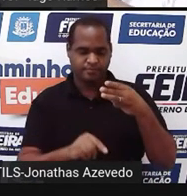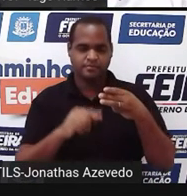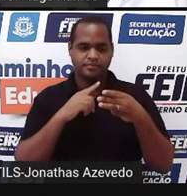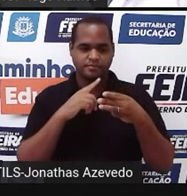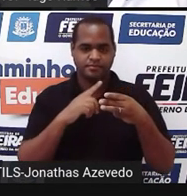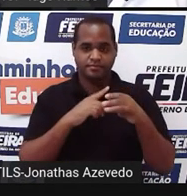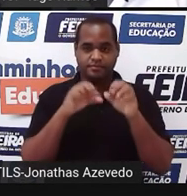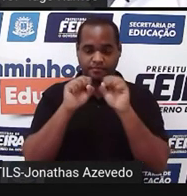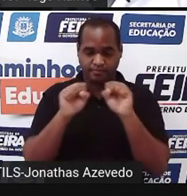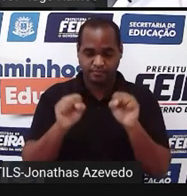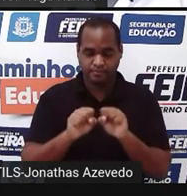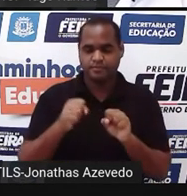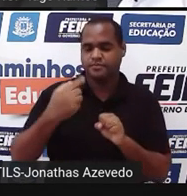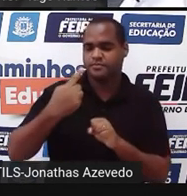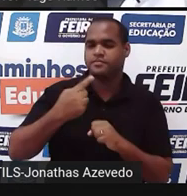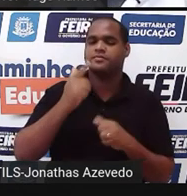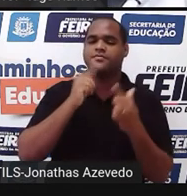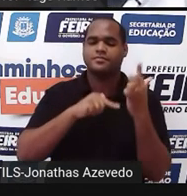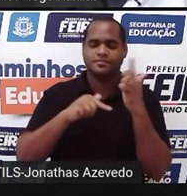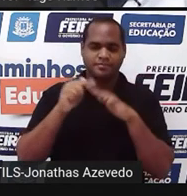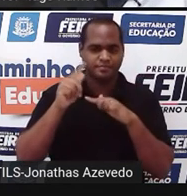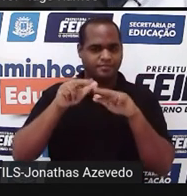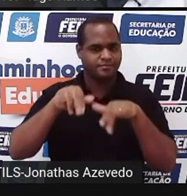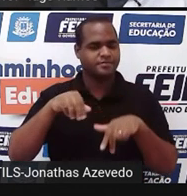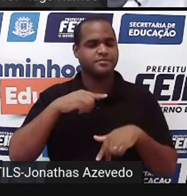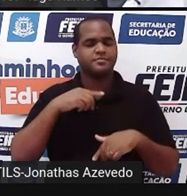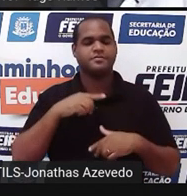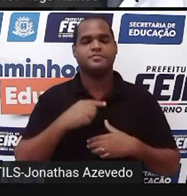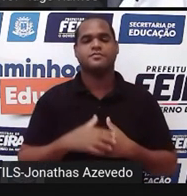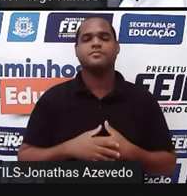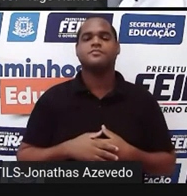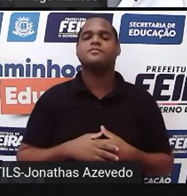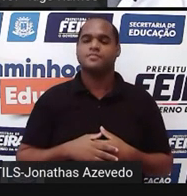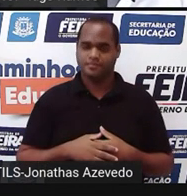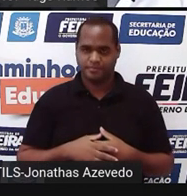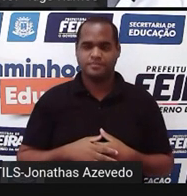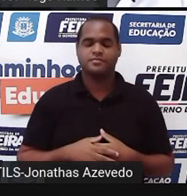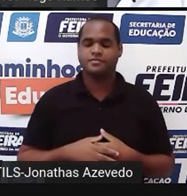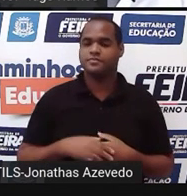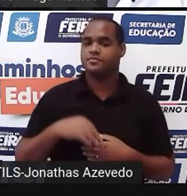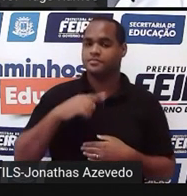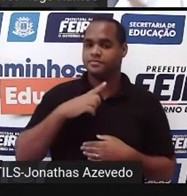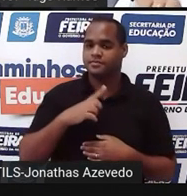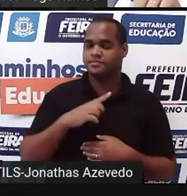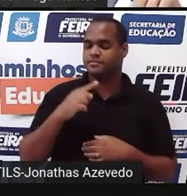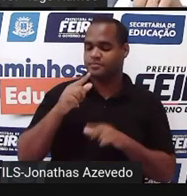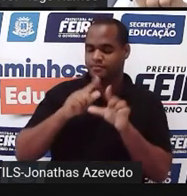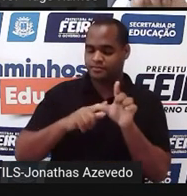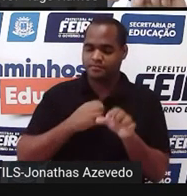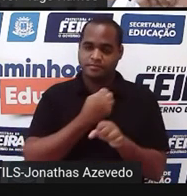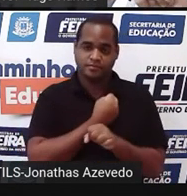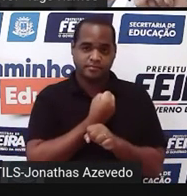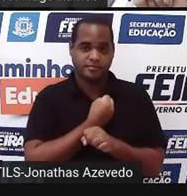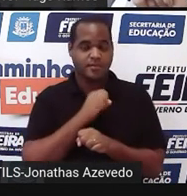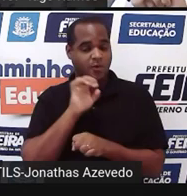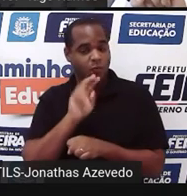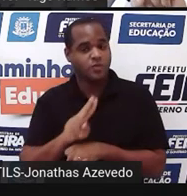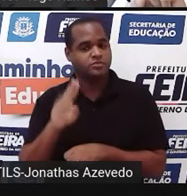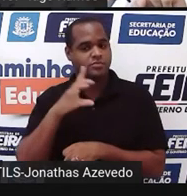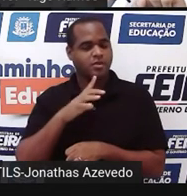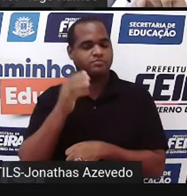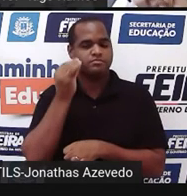resolver um sistema de equação de primeiro grau O que é que as equações tem duas incógnitas ou usa as